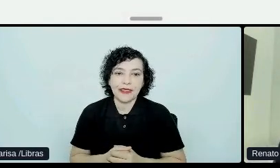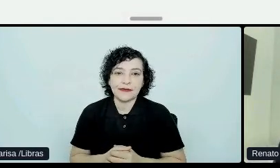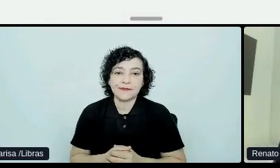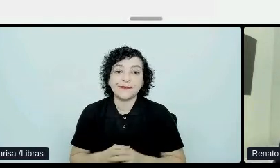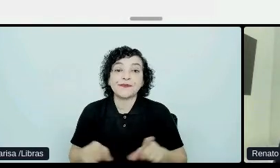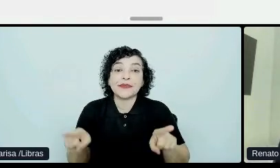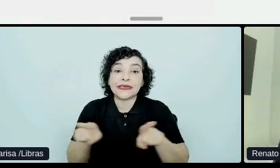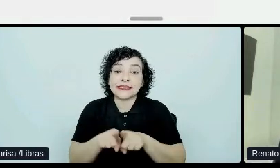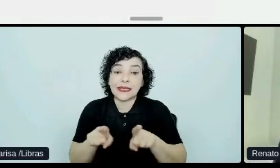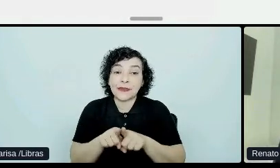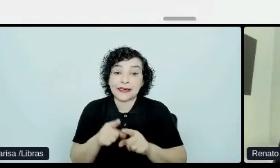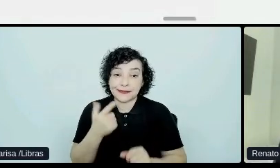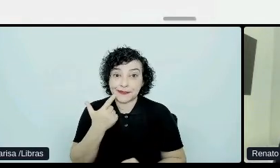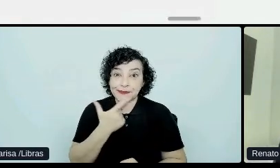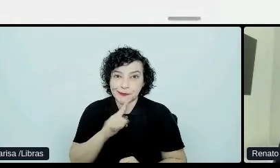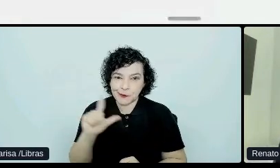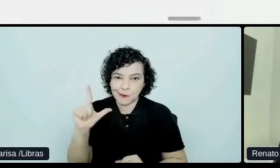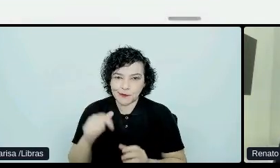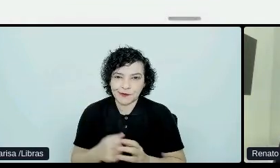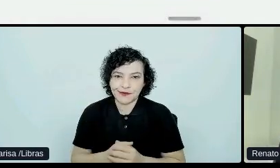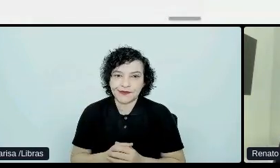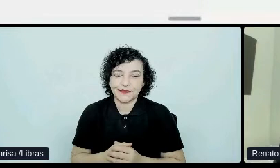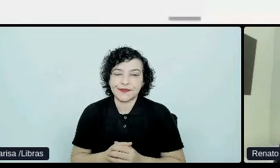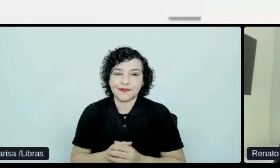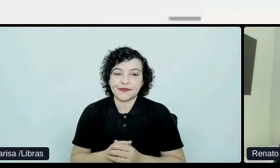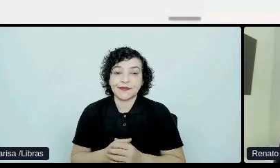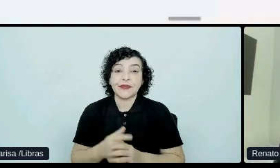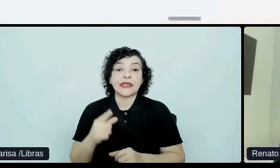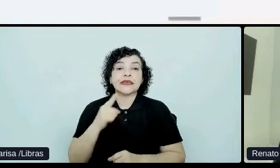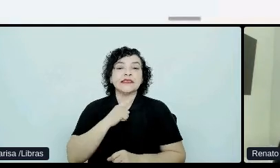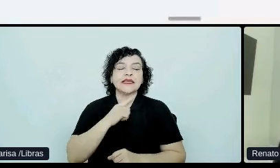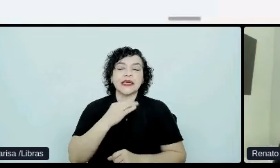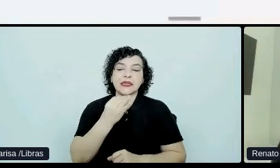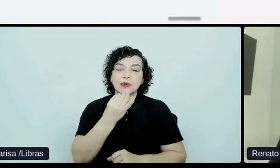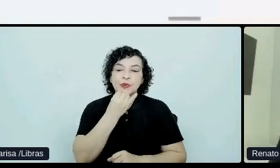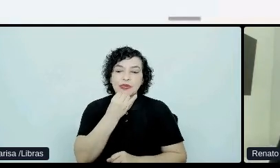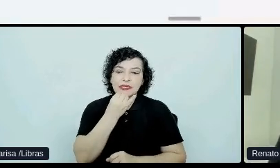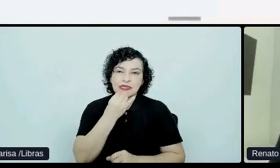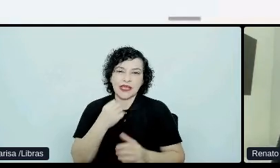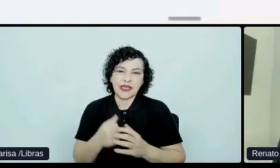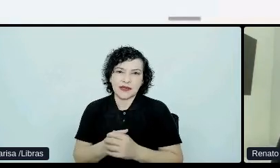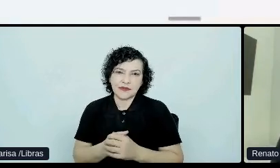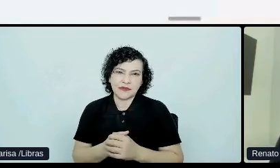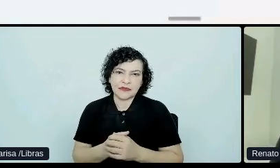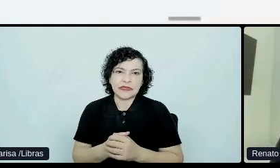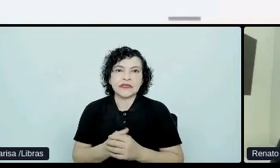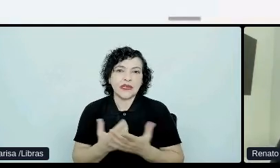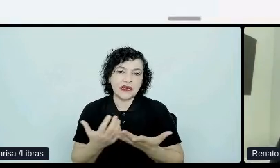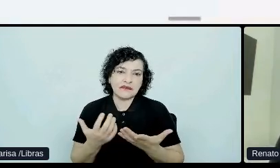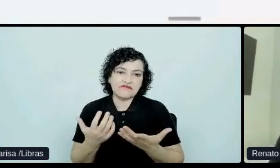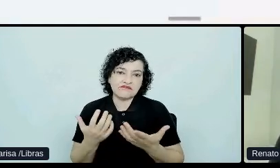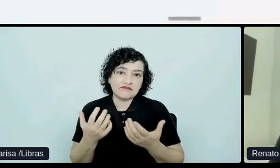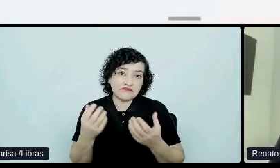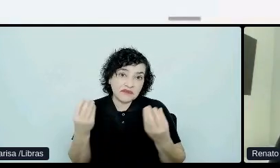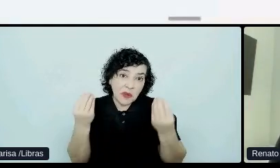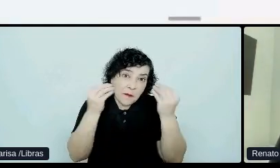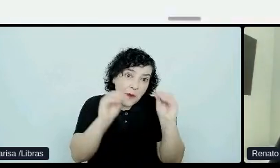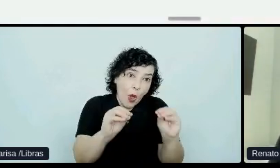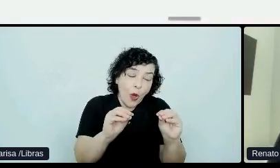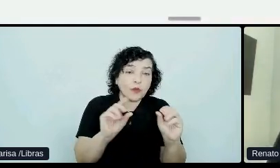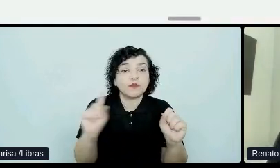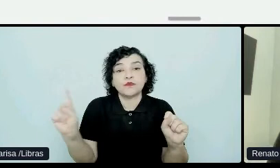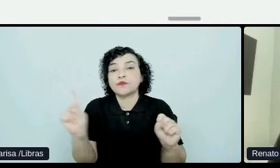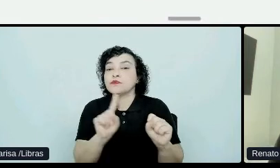Aqui é o outro lado, né? Então ele tem um exemplinho, né? Um faça e um não faça, né? Desse